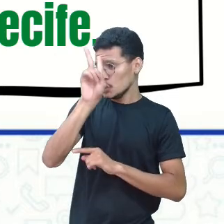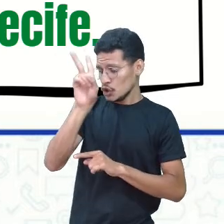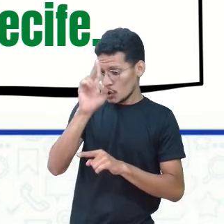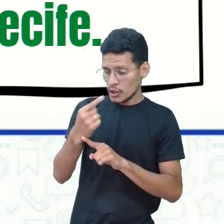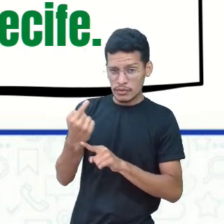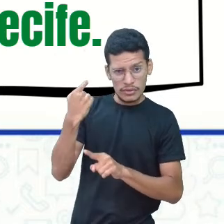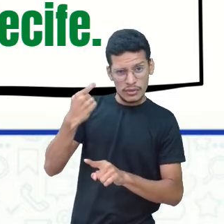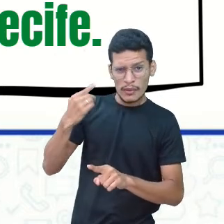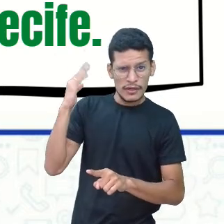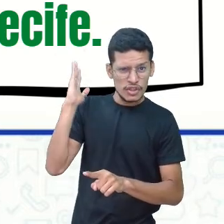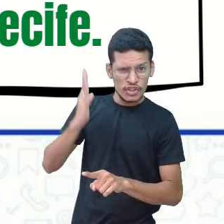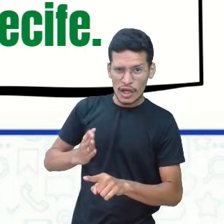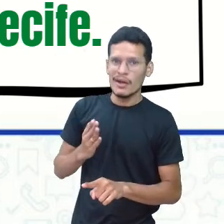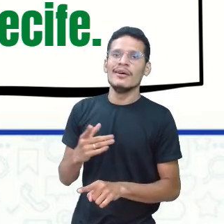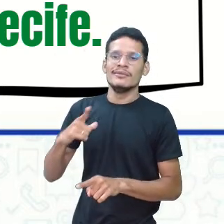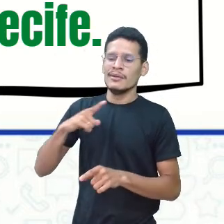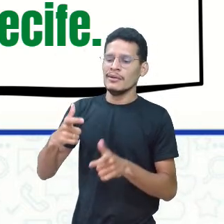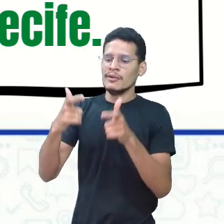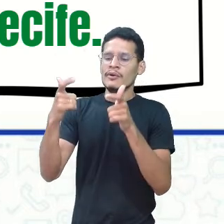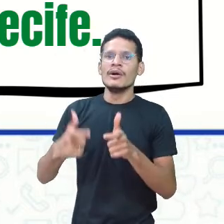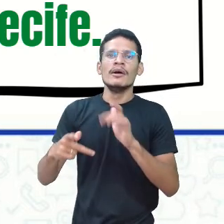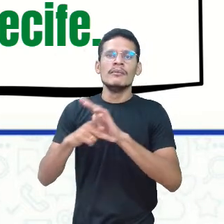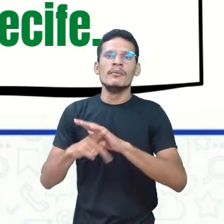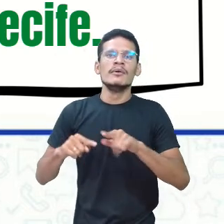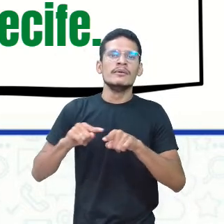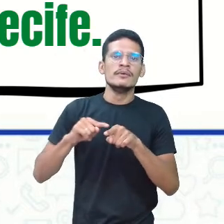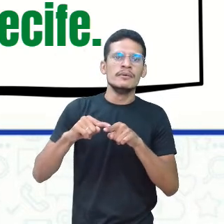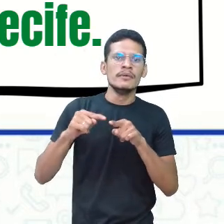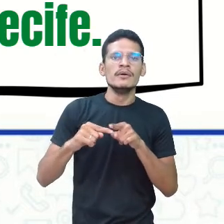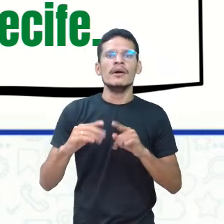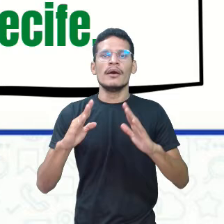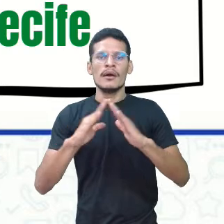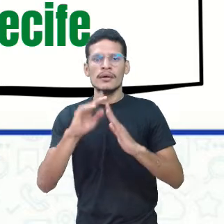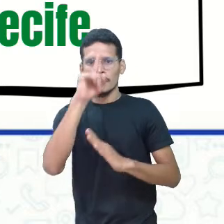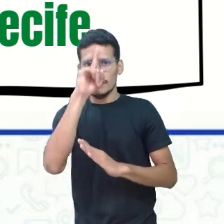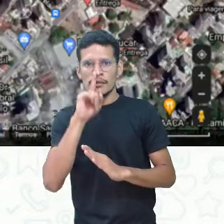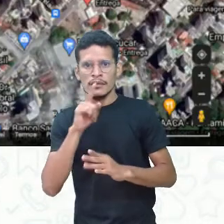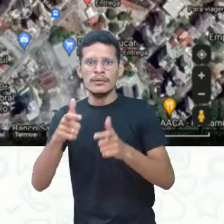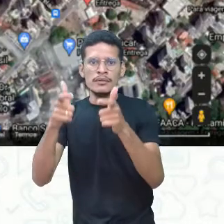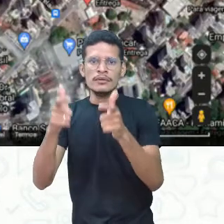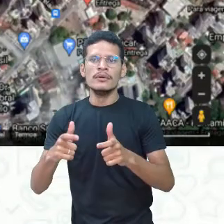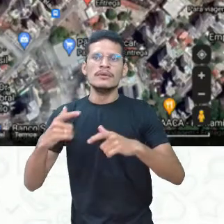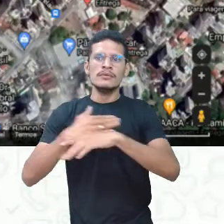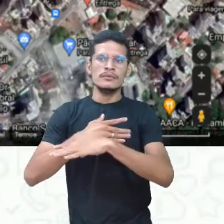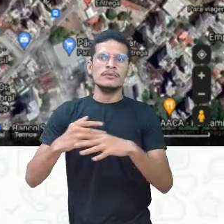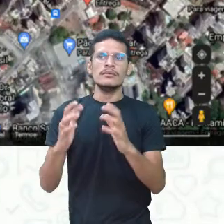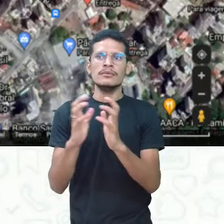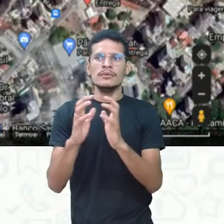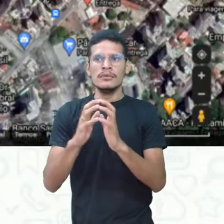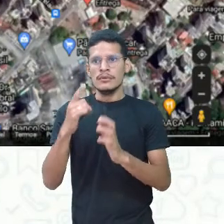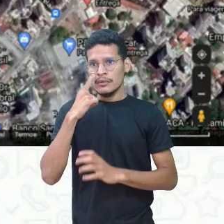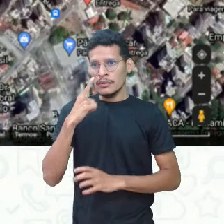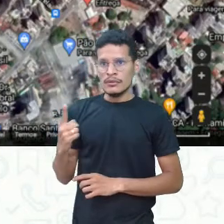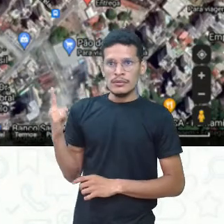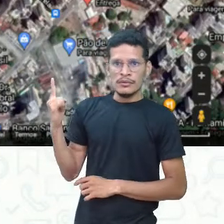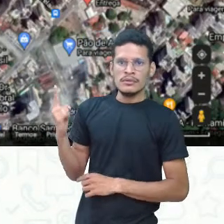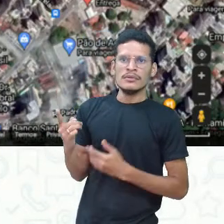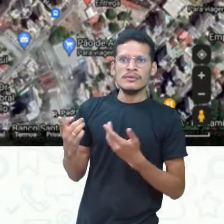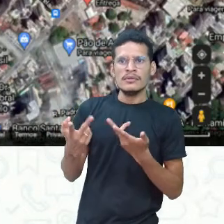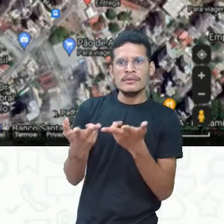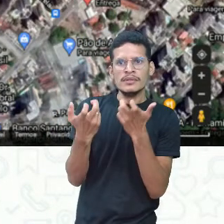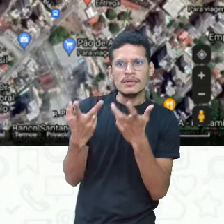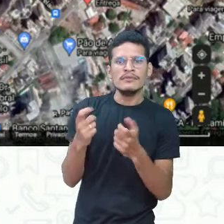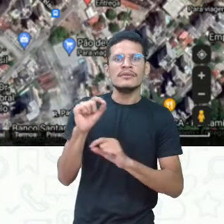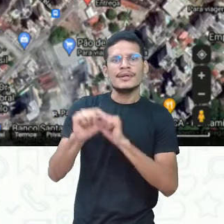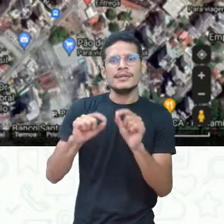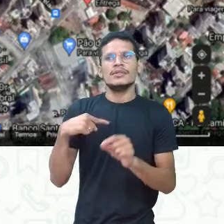né? Ele está situado no bairro de Casa Amarela, na cidade do Recife. E aqui a gente observa, a gente